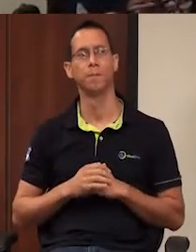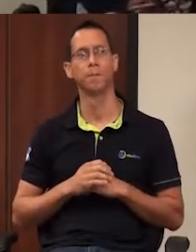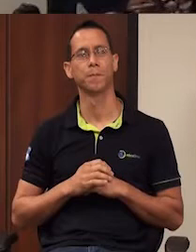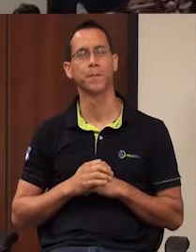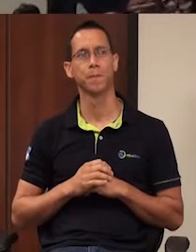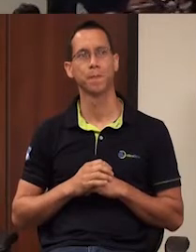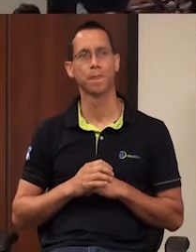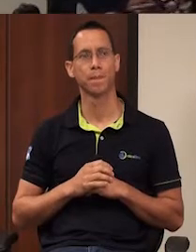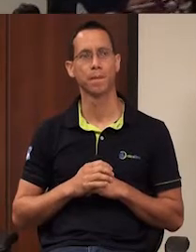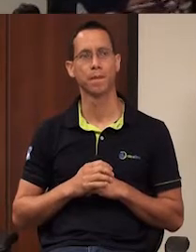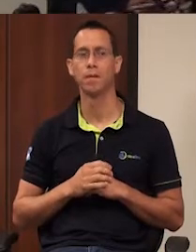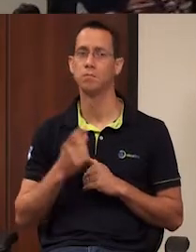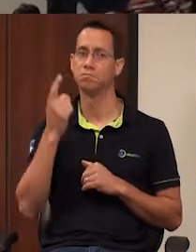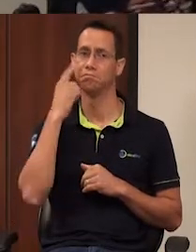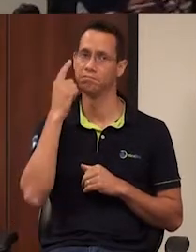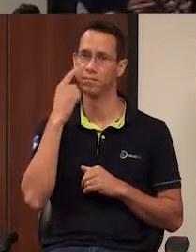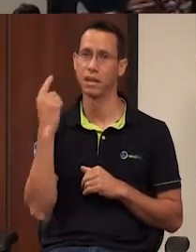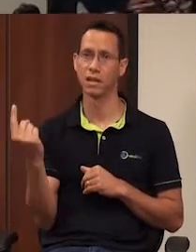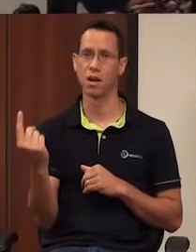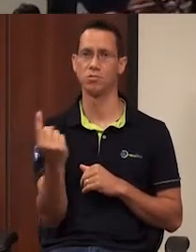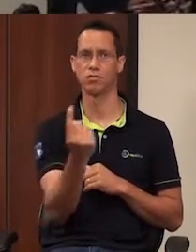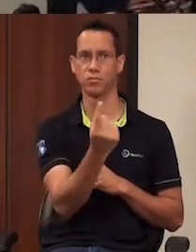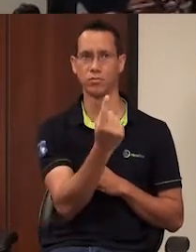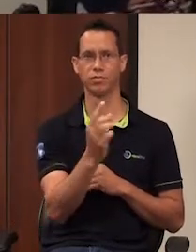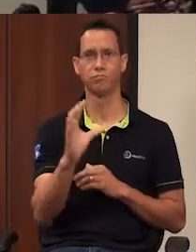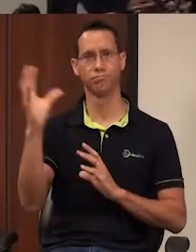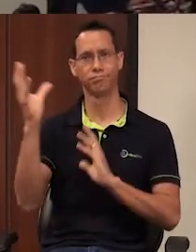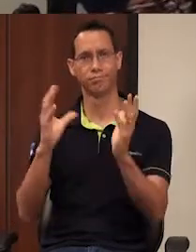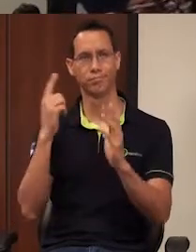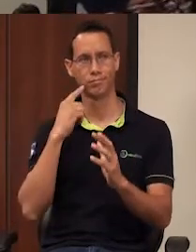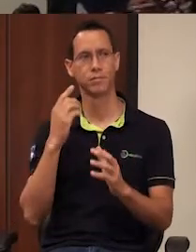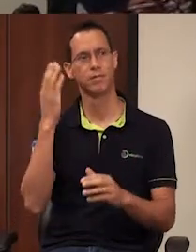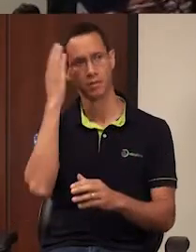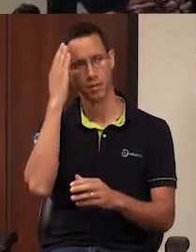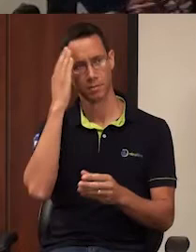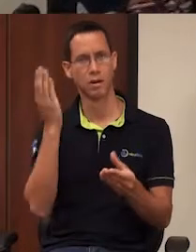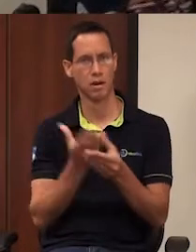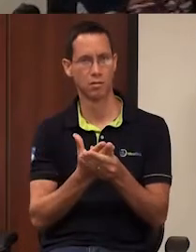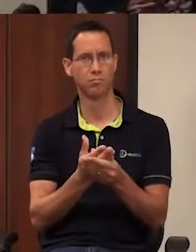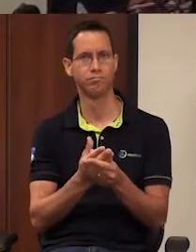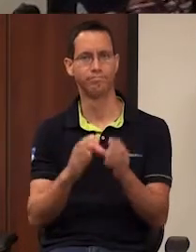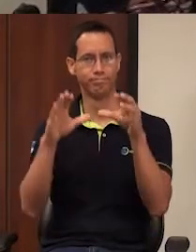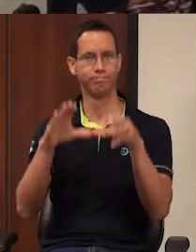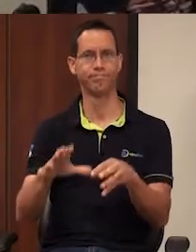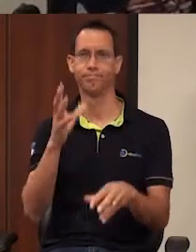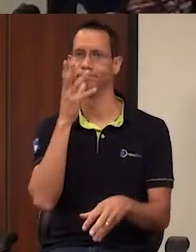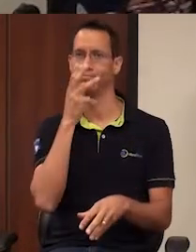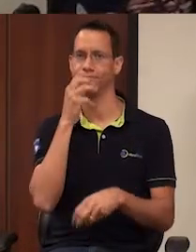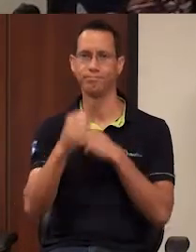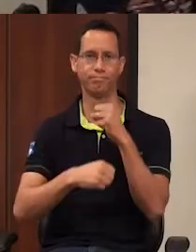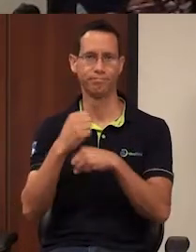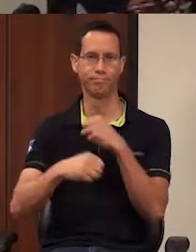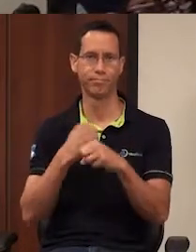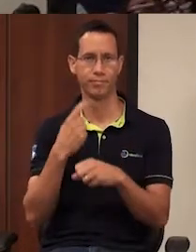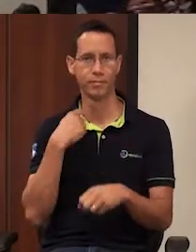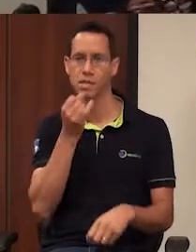ou não, precisaria ver caso a caso, mas qualquer ação demora muito. Né? Meu filho, por exemplo, eu